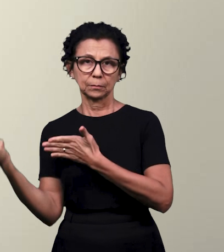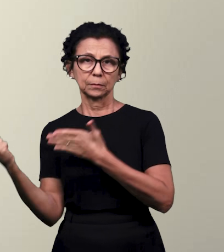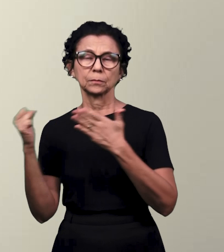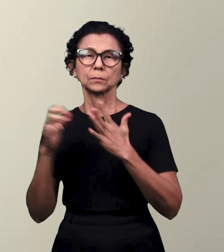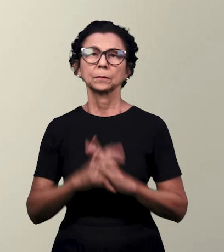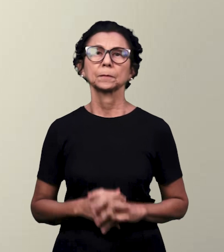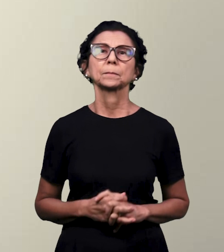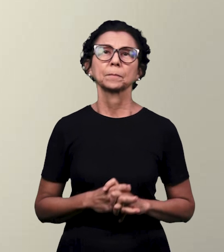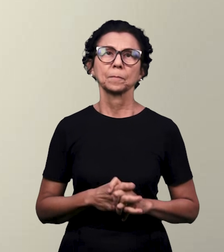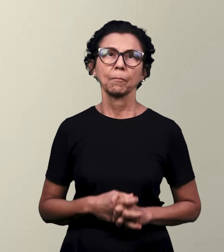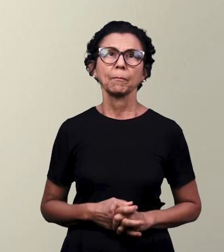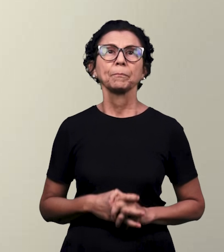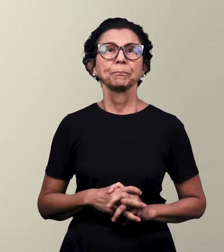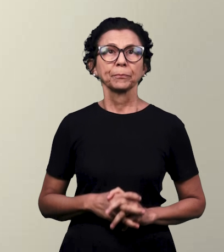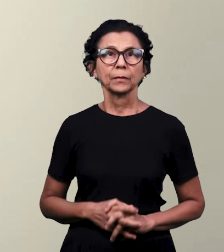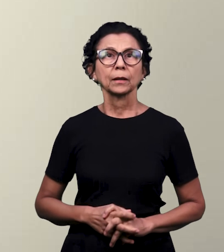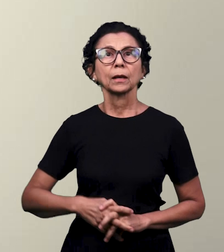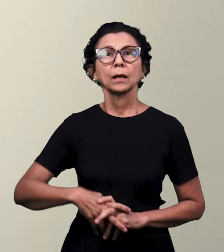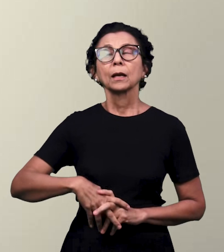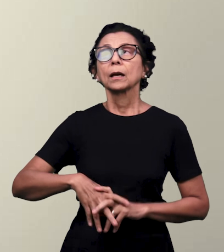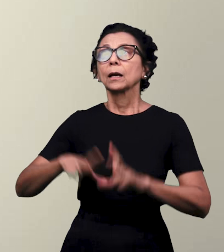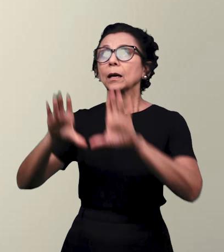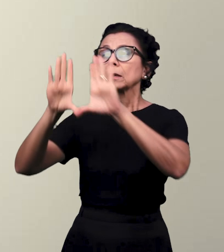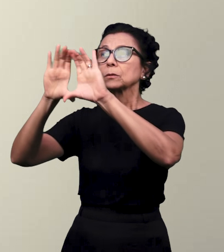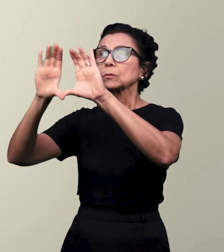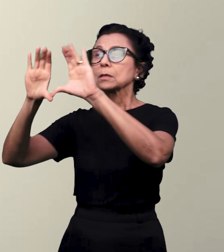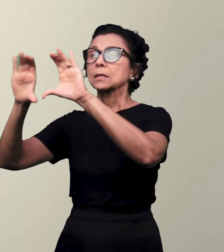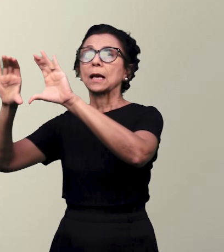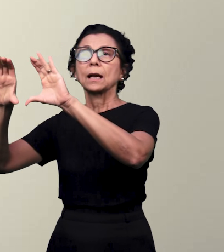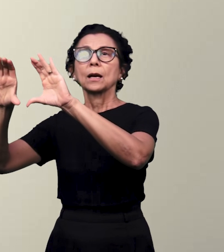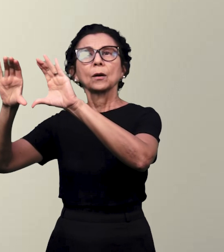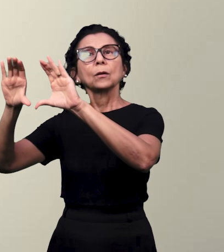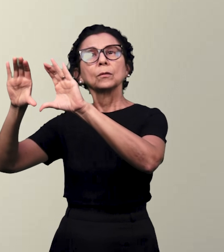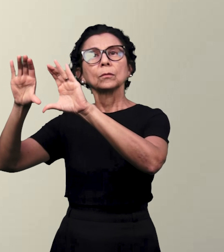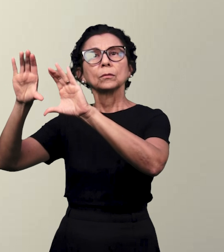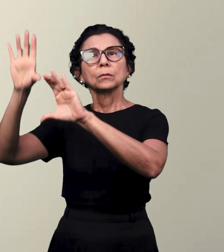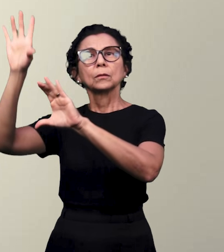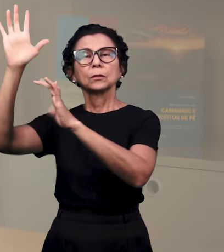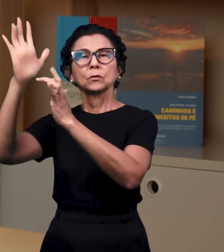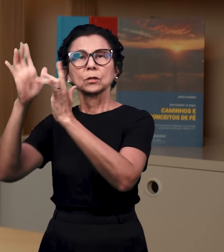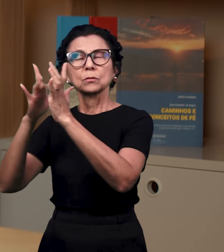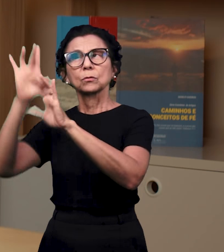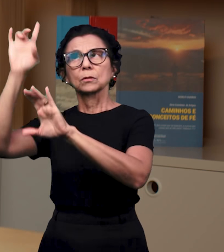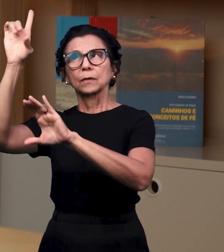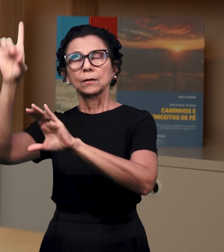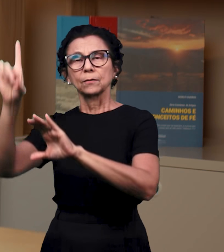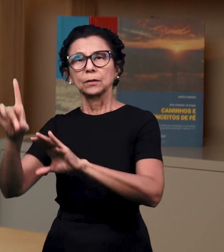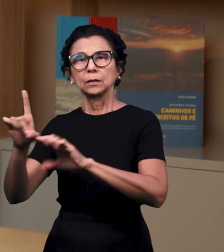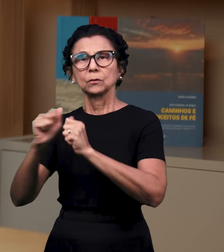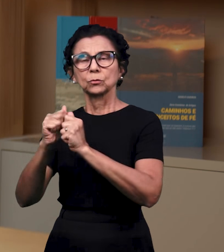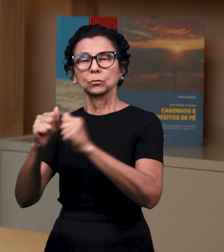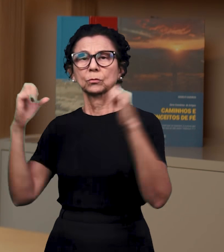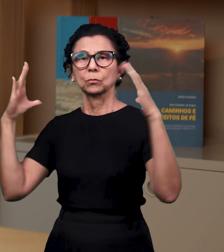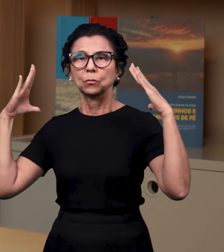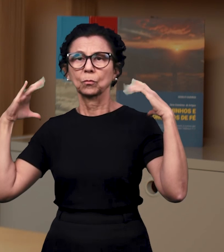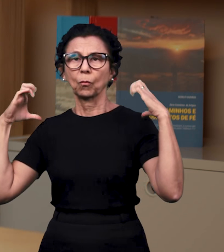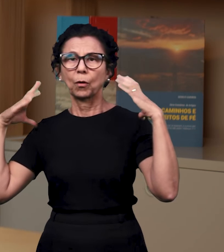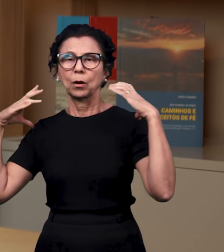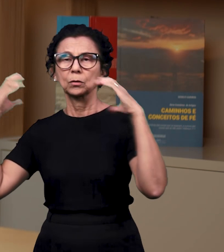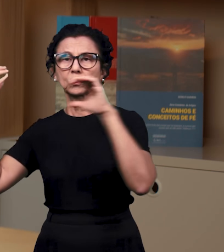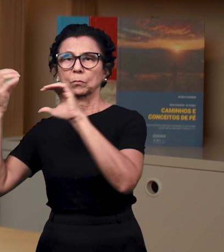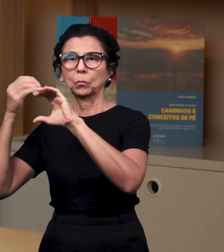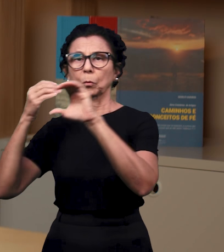Senhor descerá do céu com alarido e com voz de arcanjo e com a trombeta de Deus. Para passar aqui a palavra também ao